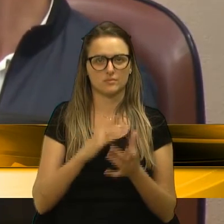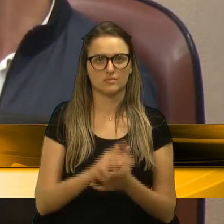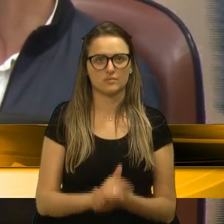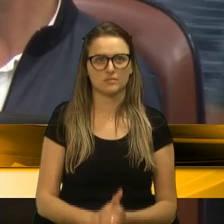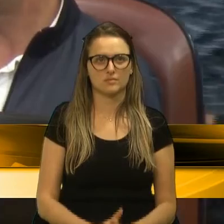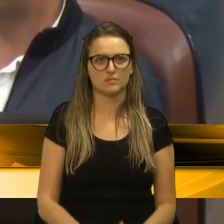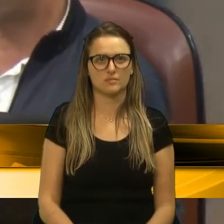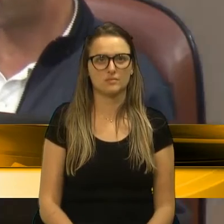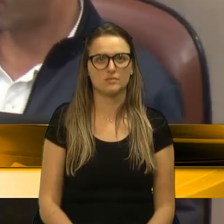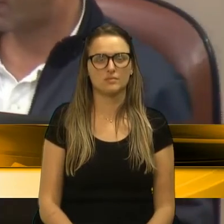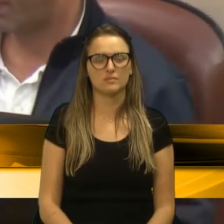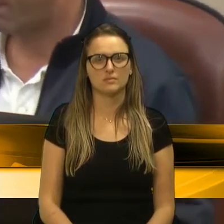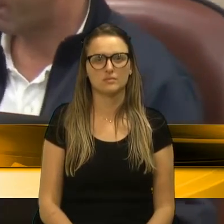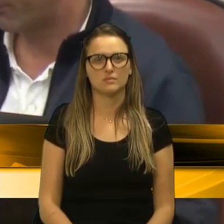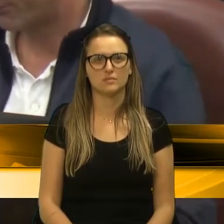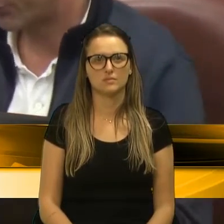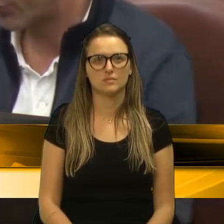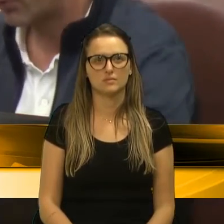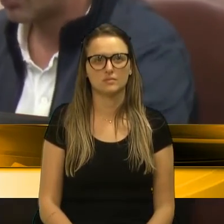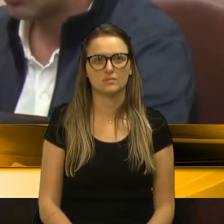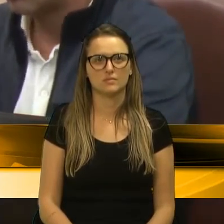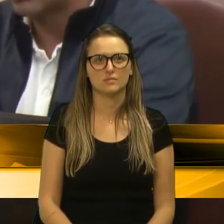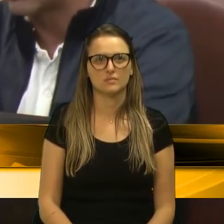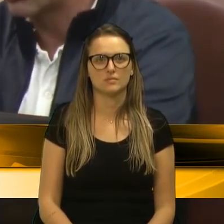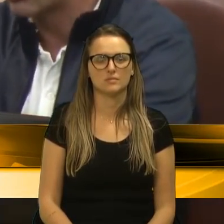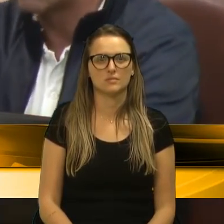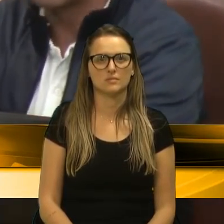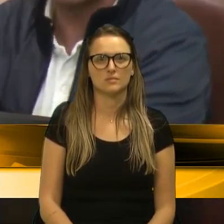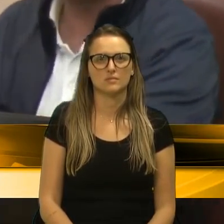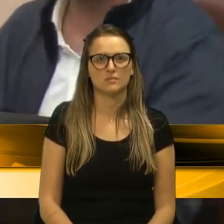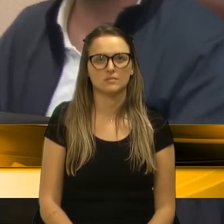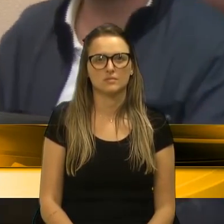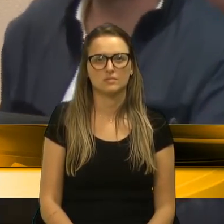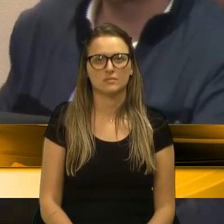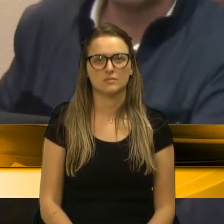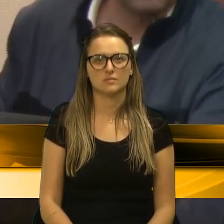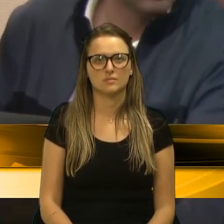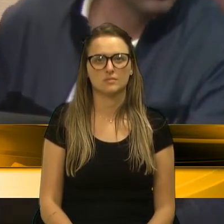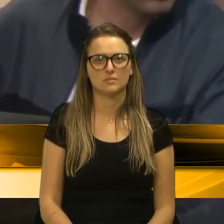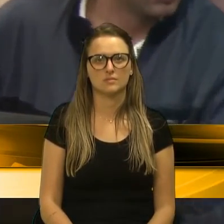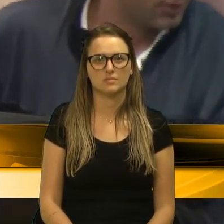Pode ser? Onde parou? Aqui.